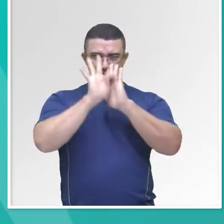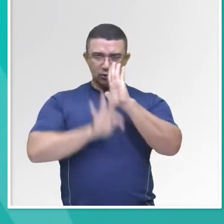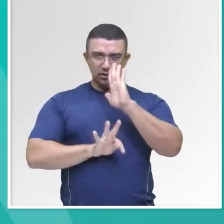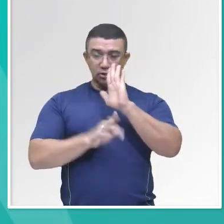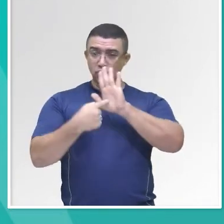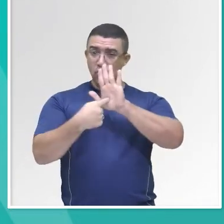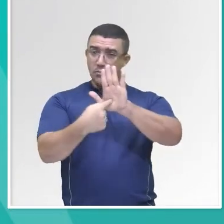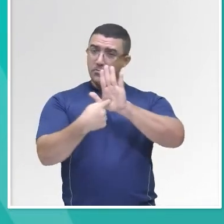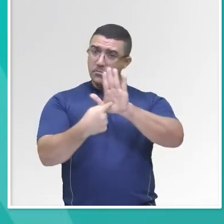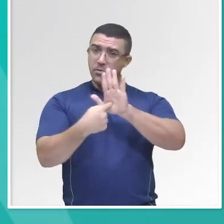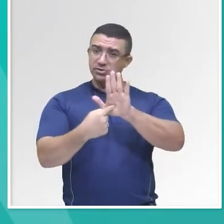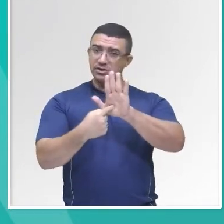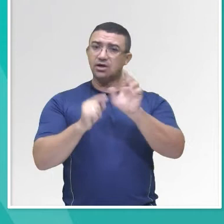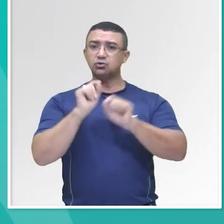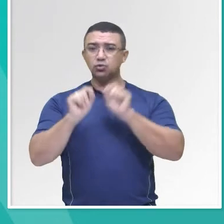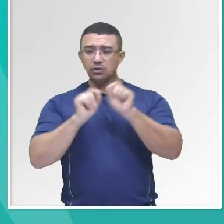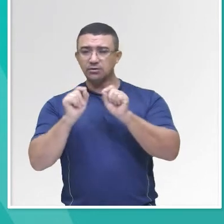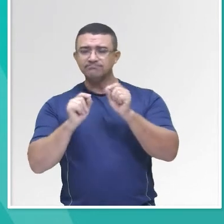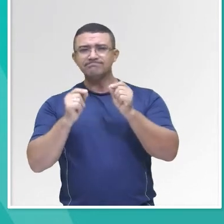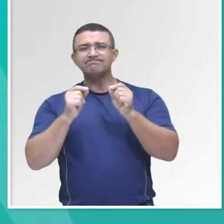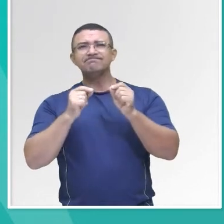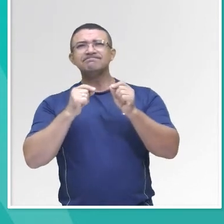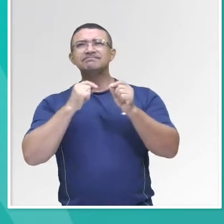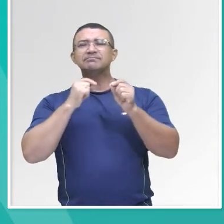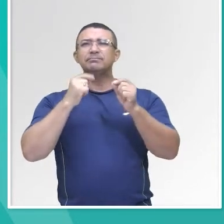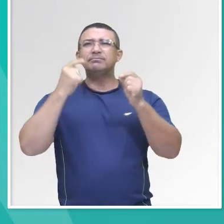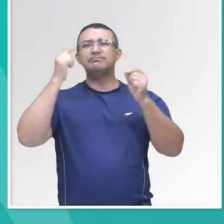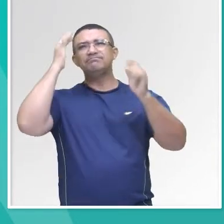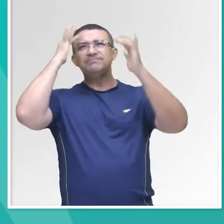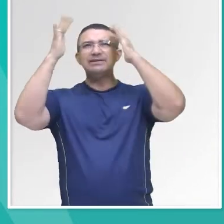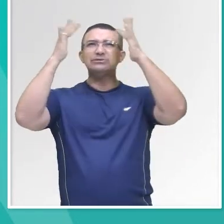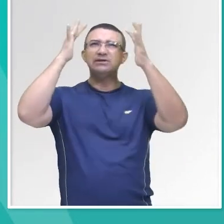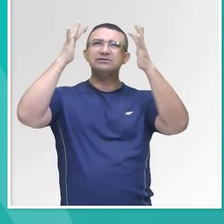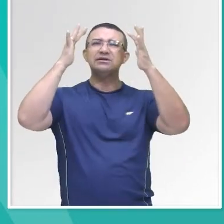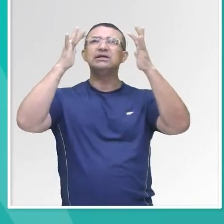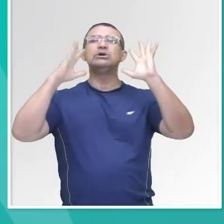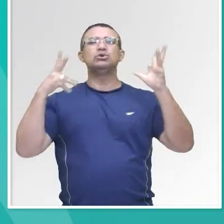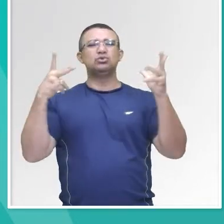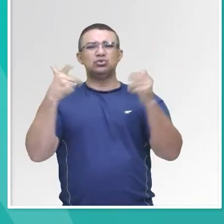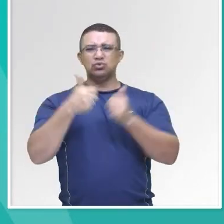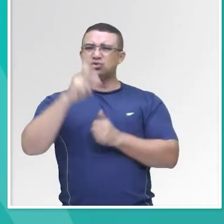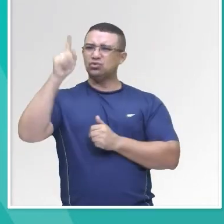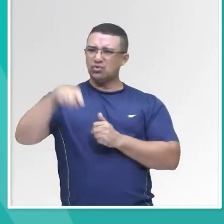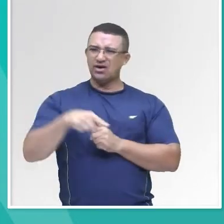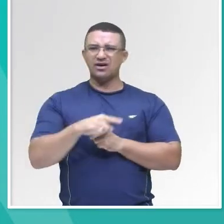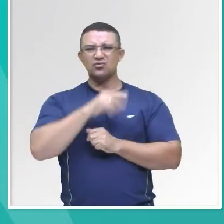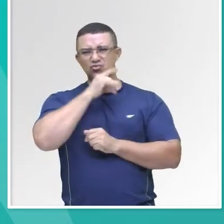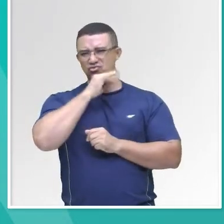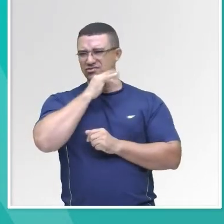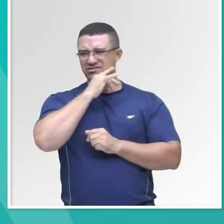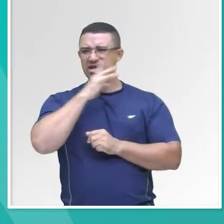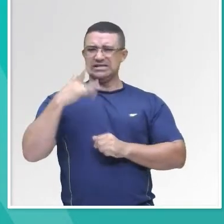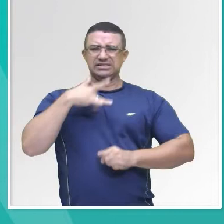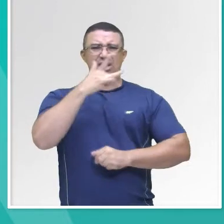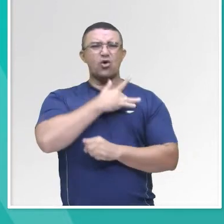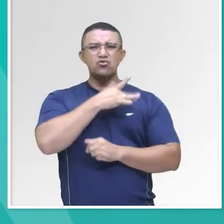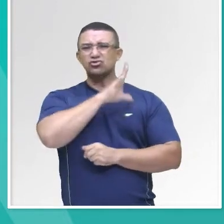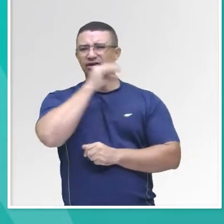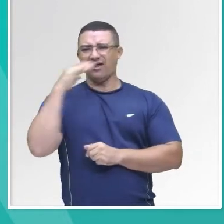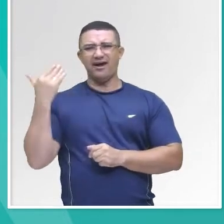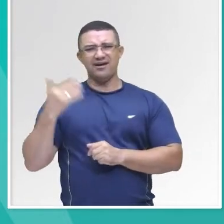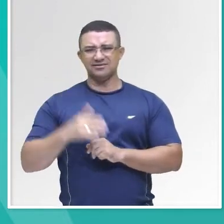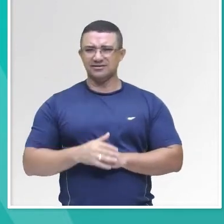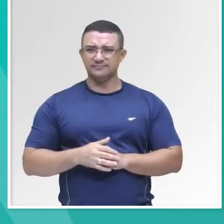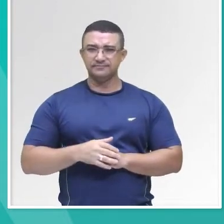expondo, fazendo esse questionamento de que tudo isso faz mal à saúde da criança e que